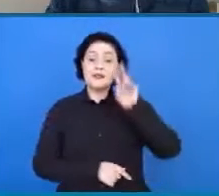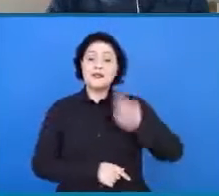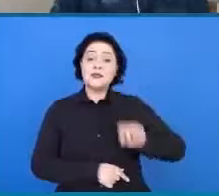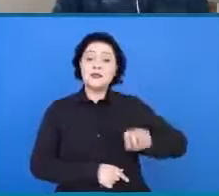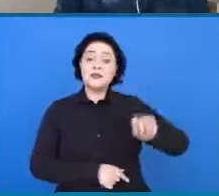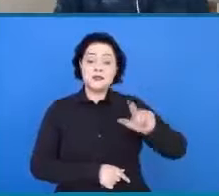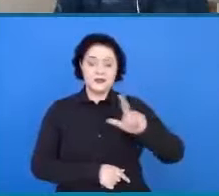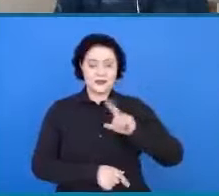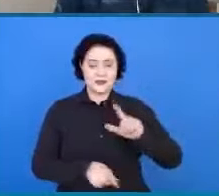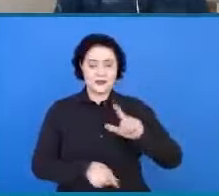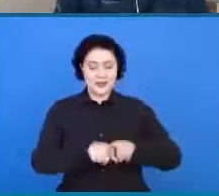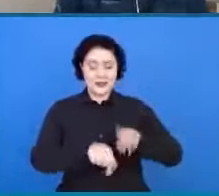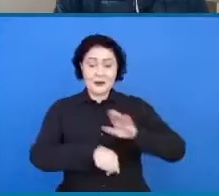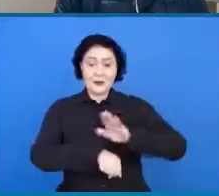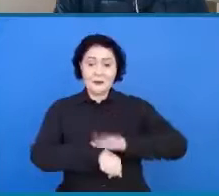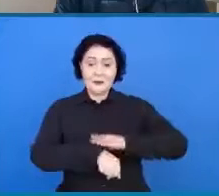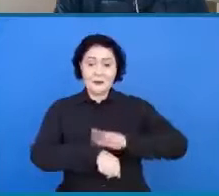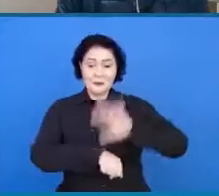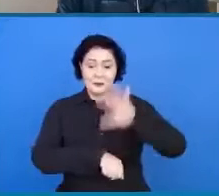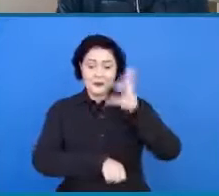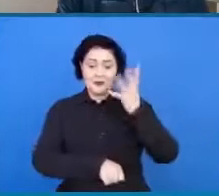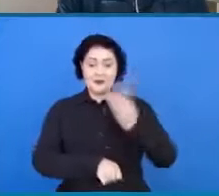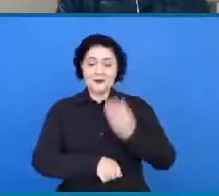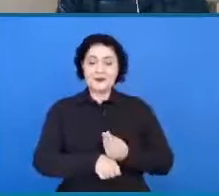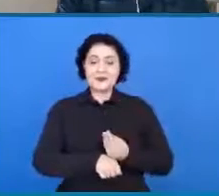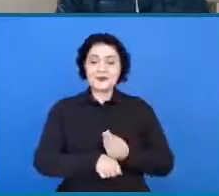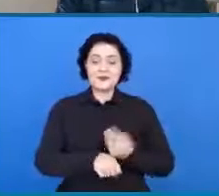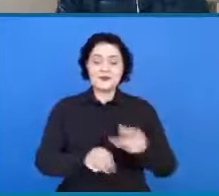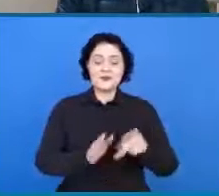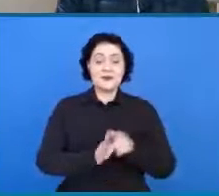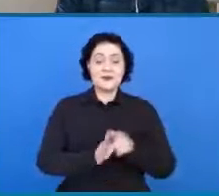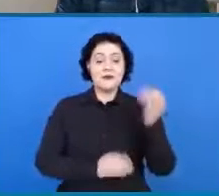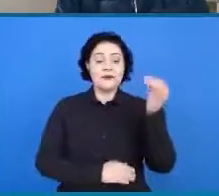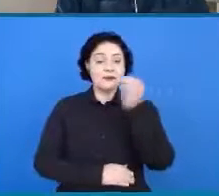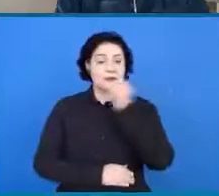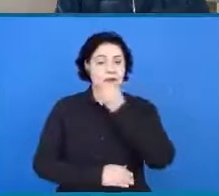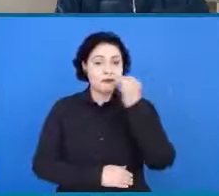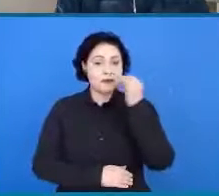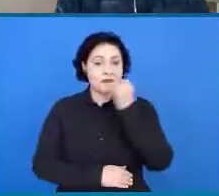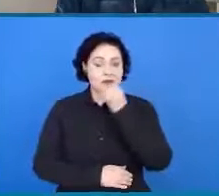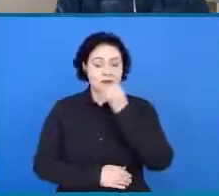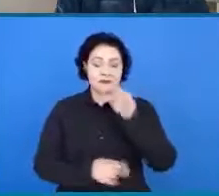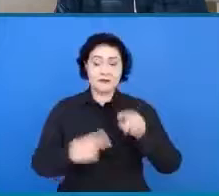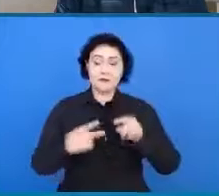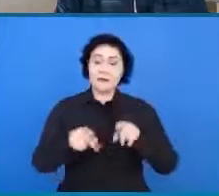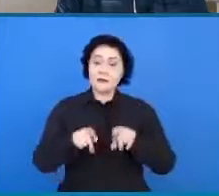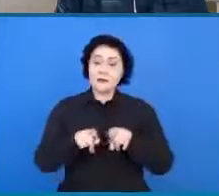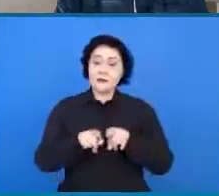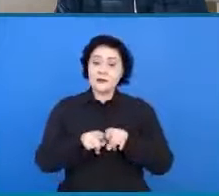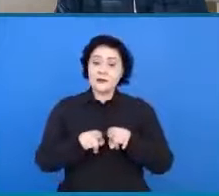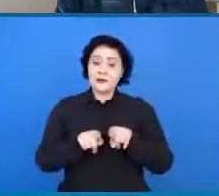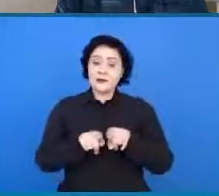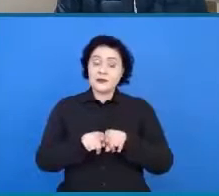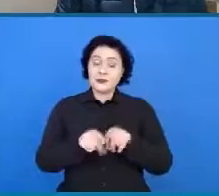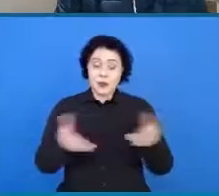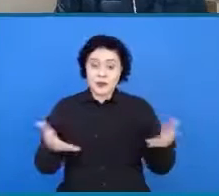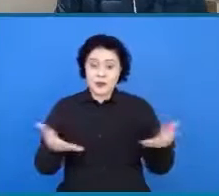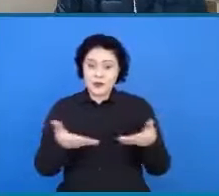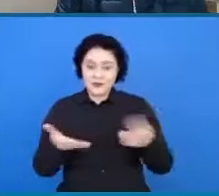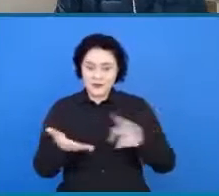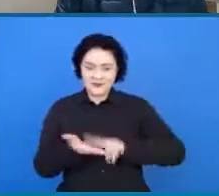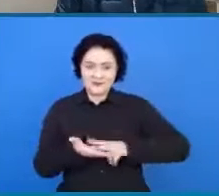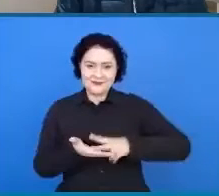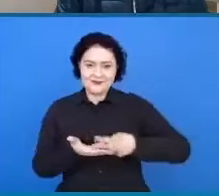que nós temos um momento espírita em italiano atualmente ou quer dizer o atual